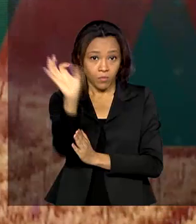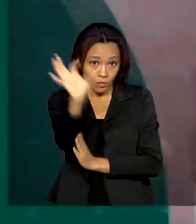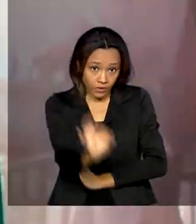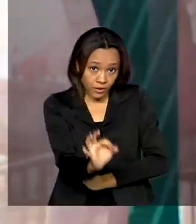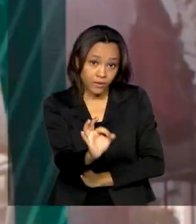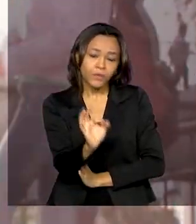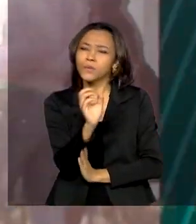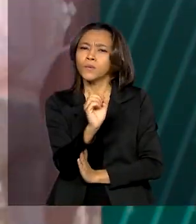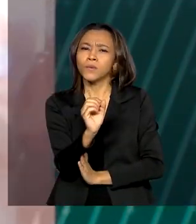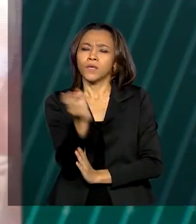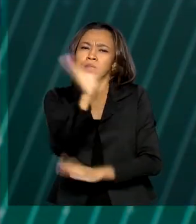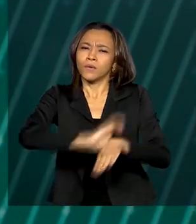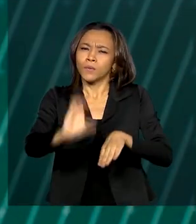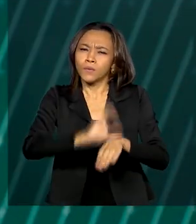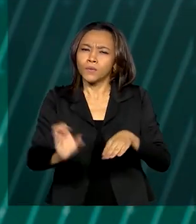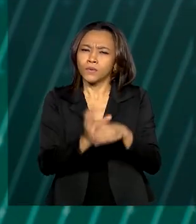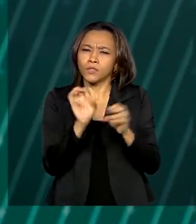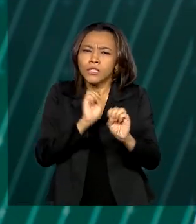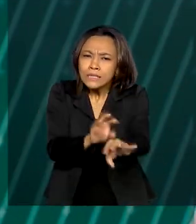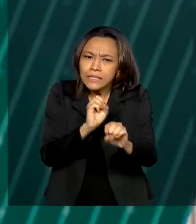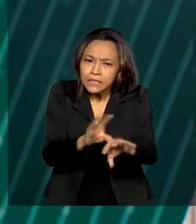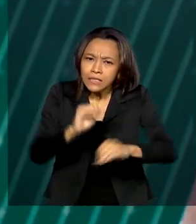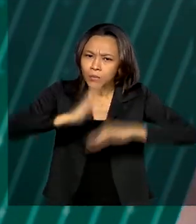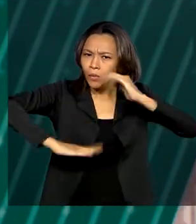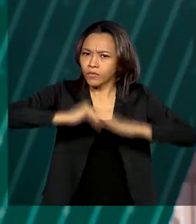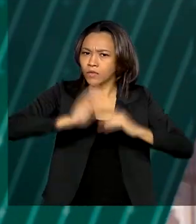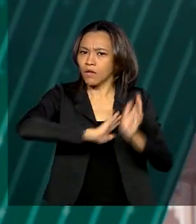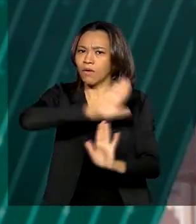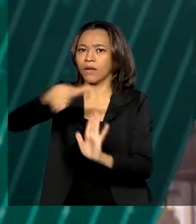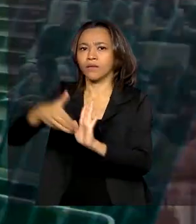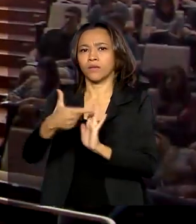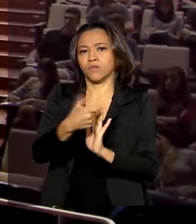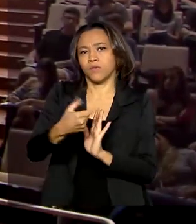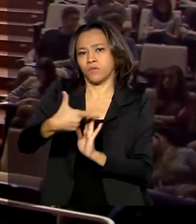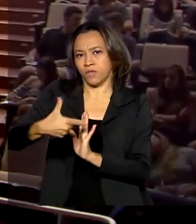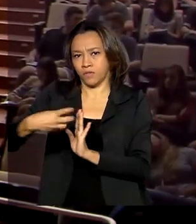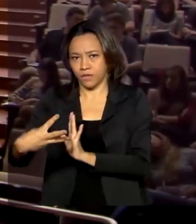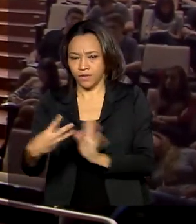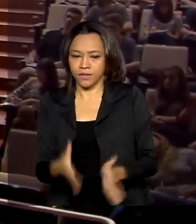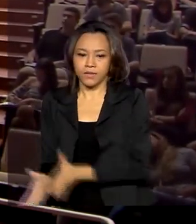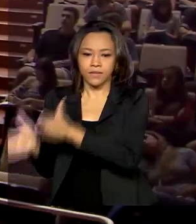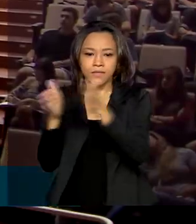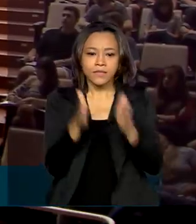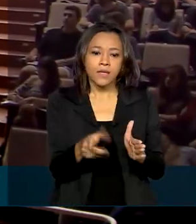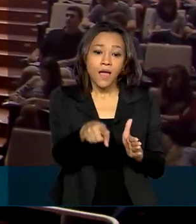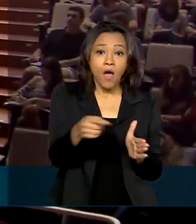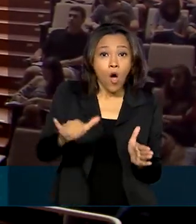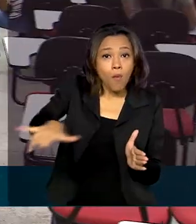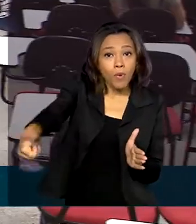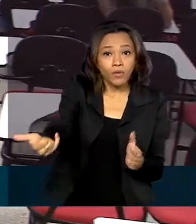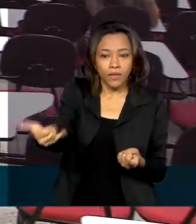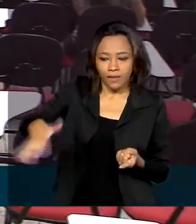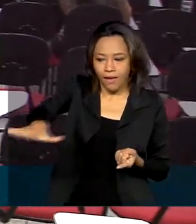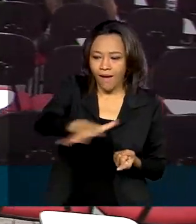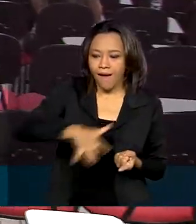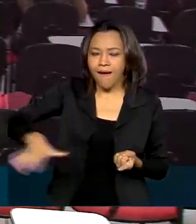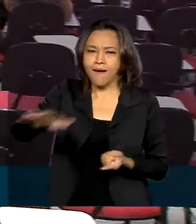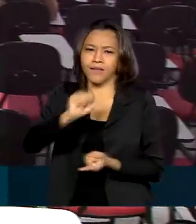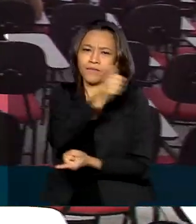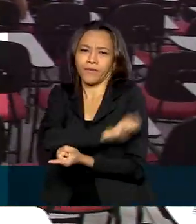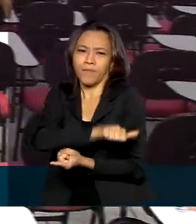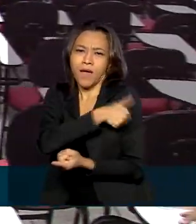de qualificação profissional até 2023. São oportunidades nas áreas de